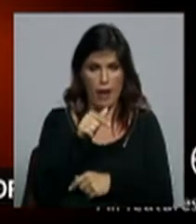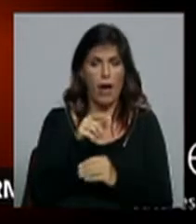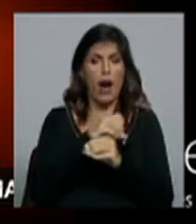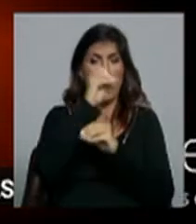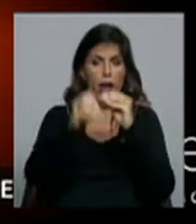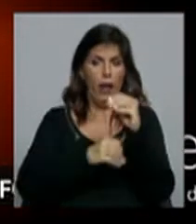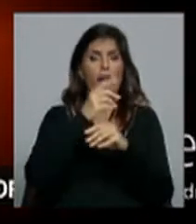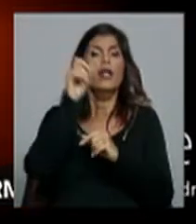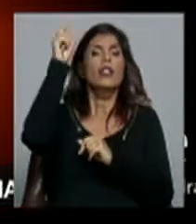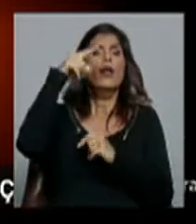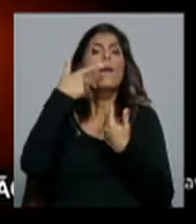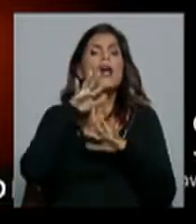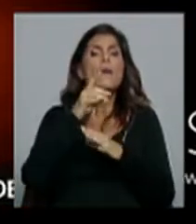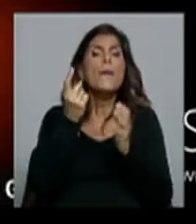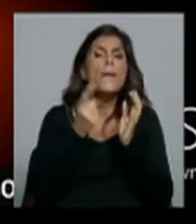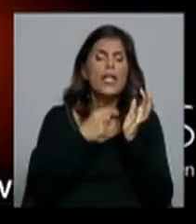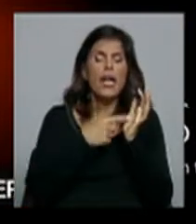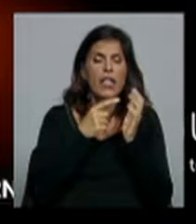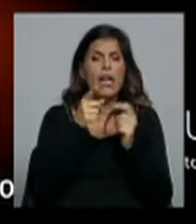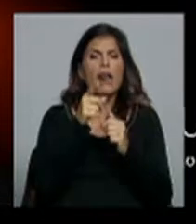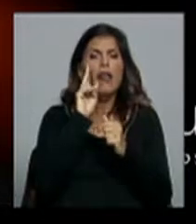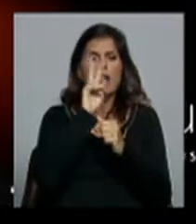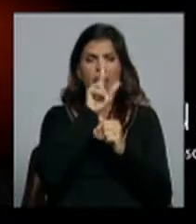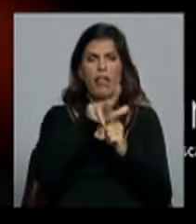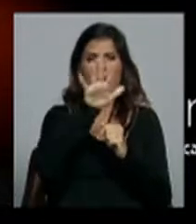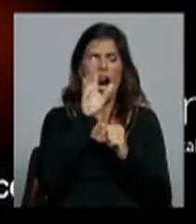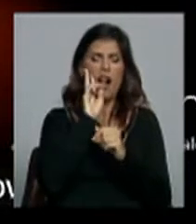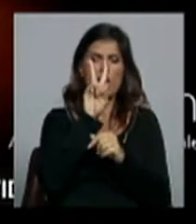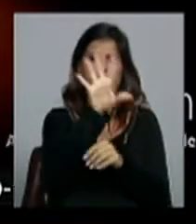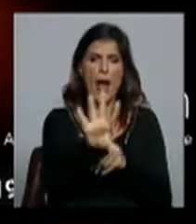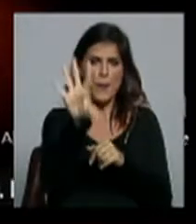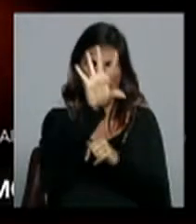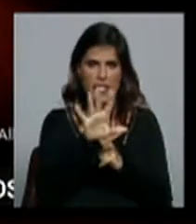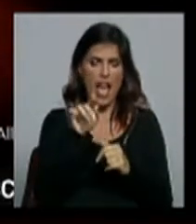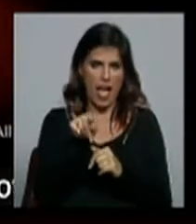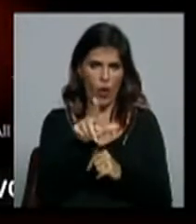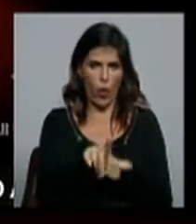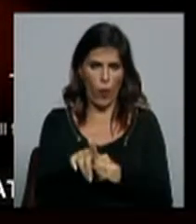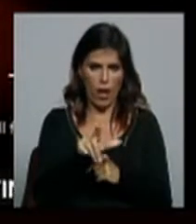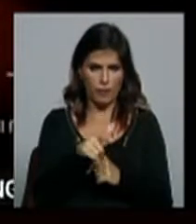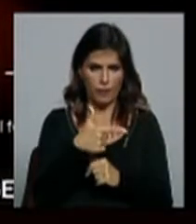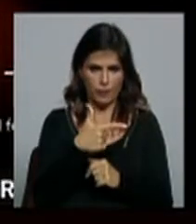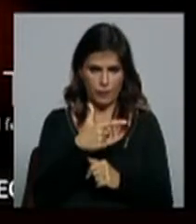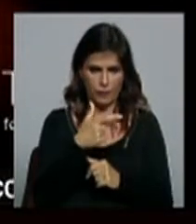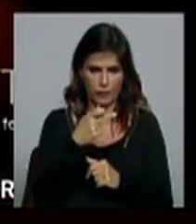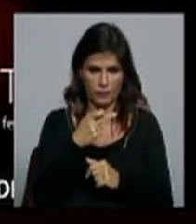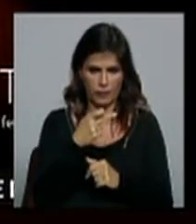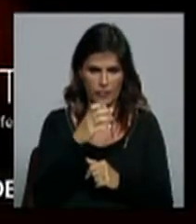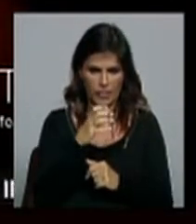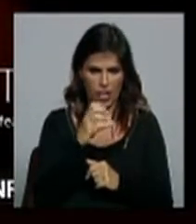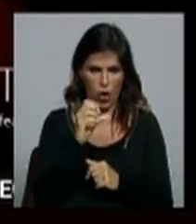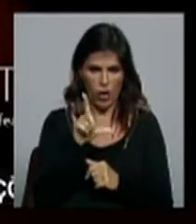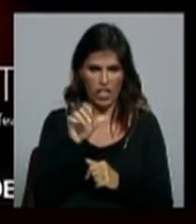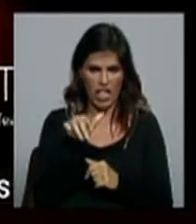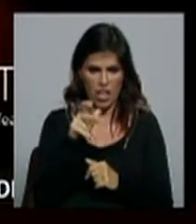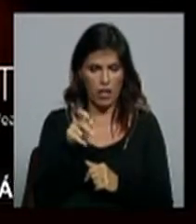para percebermos este estudo temos que ir àquela zona que mostra aqui nesta imagem, que é a zona chamada Tacoclina, que nós estamos a ver ali como